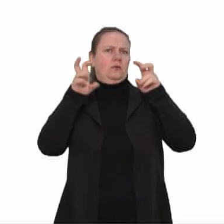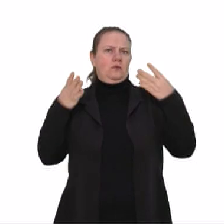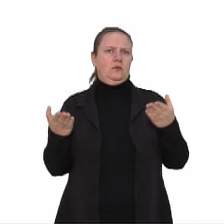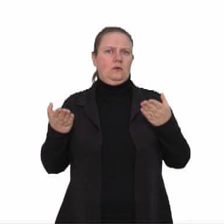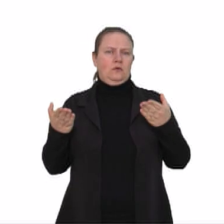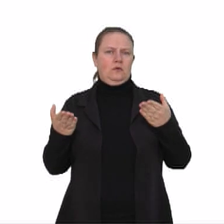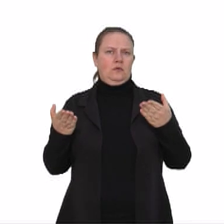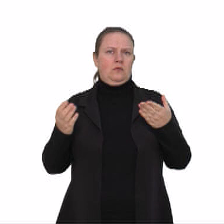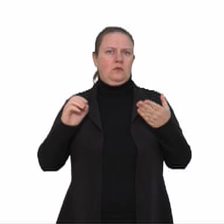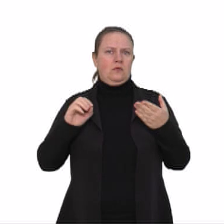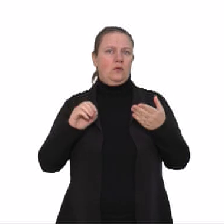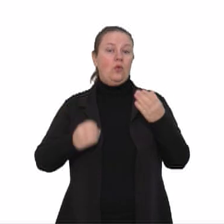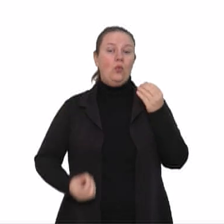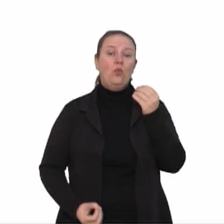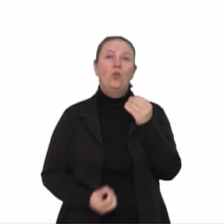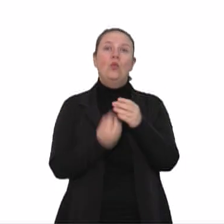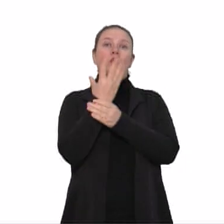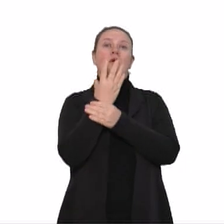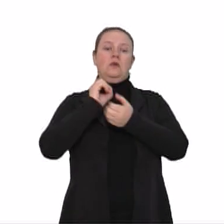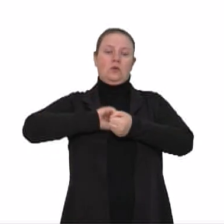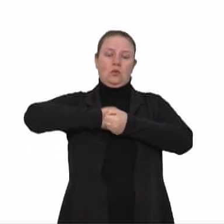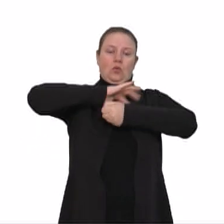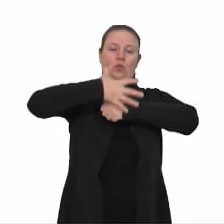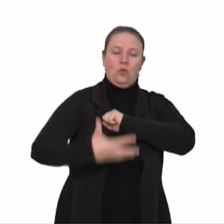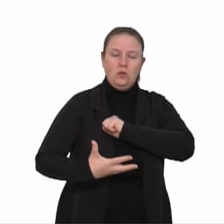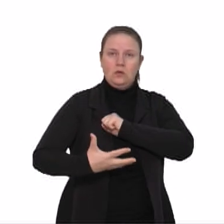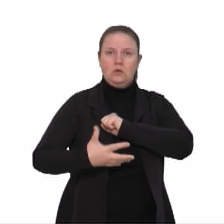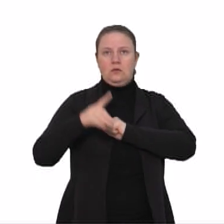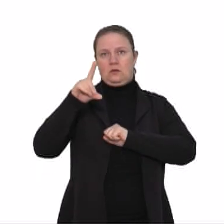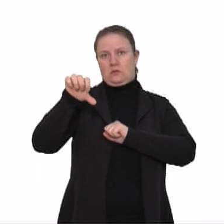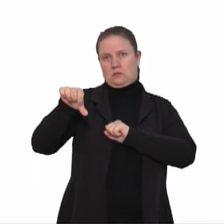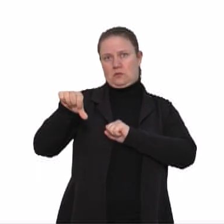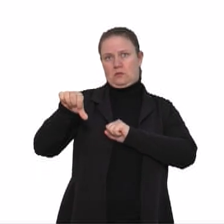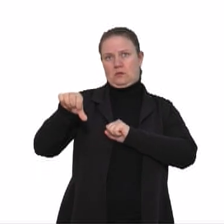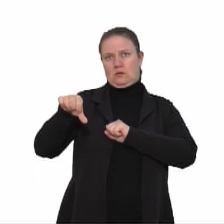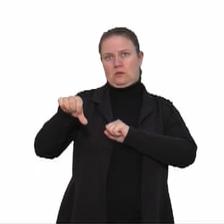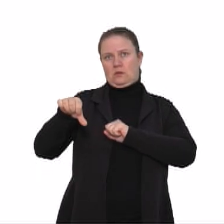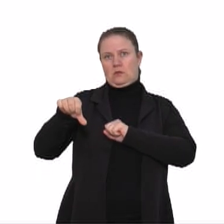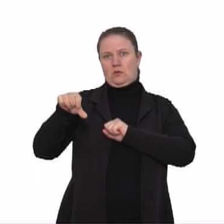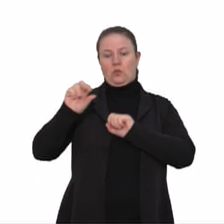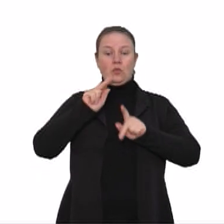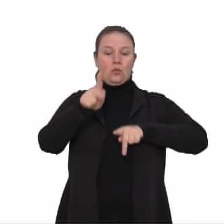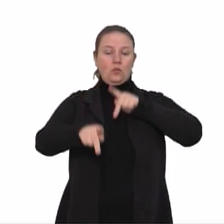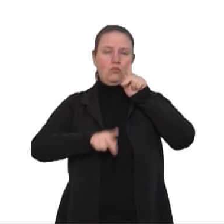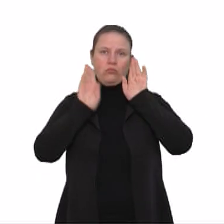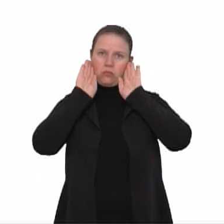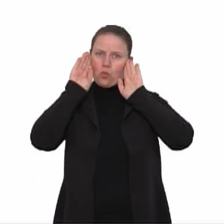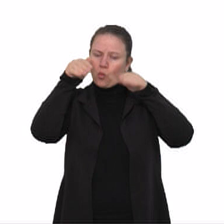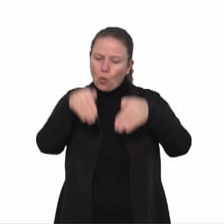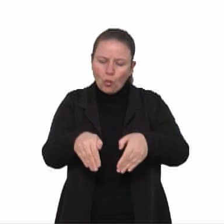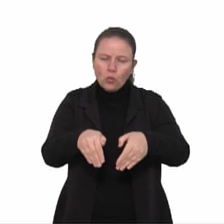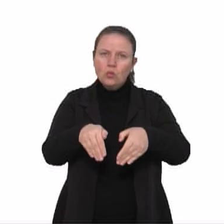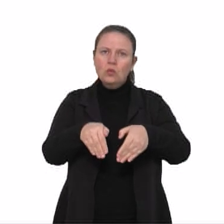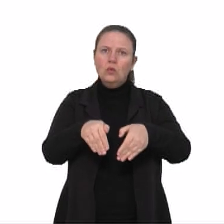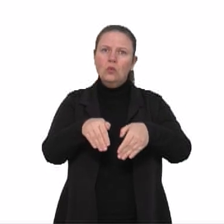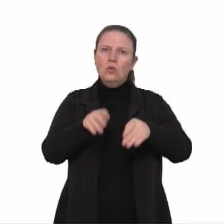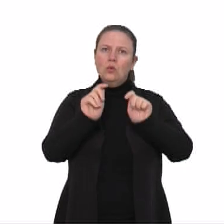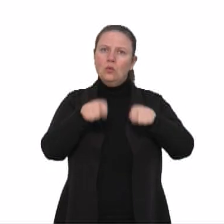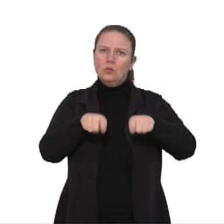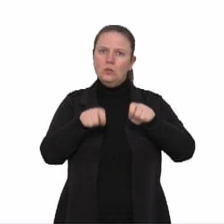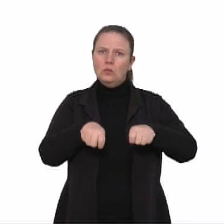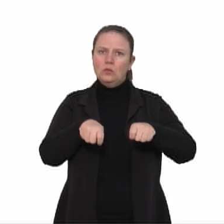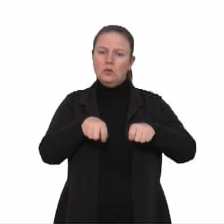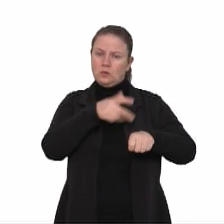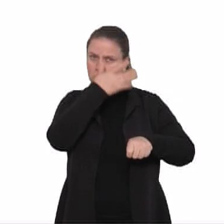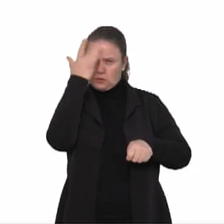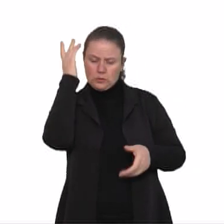é tratado sobre a origem do Covid-19. O público-alvo são, possivelmente, os leitores